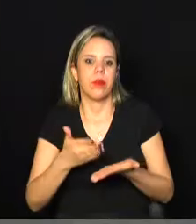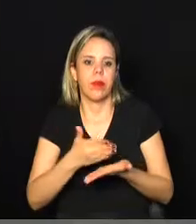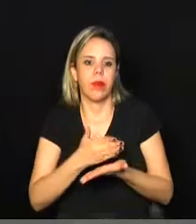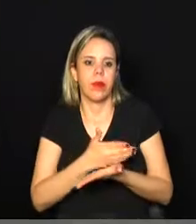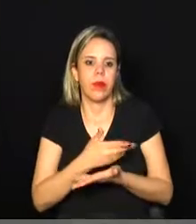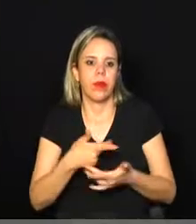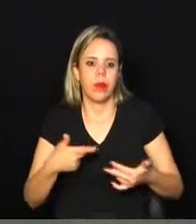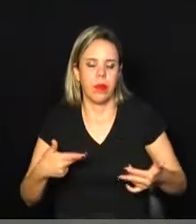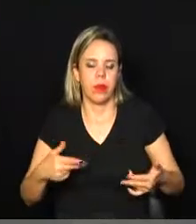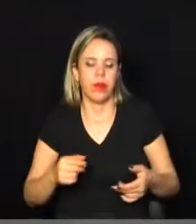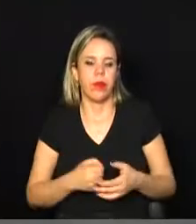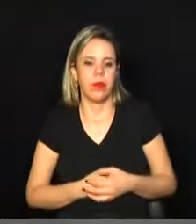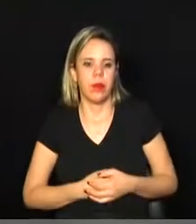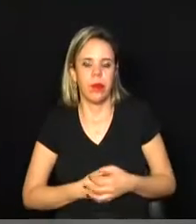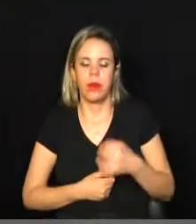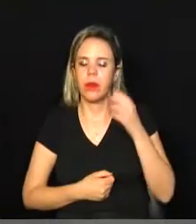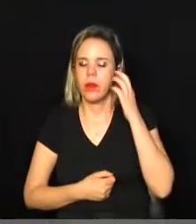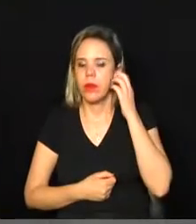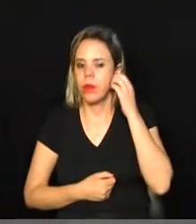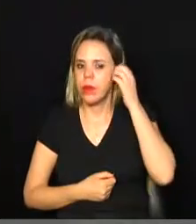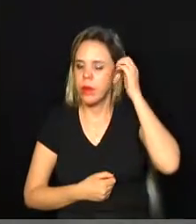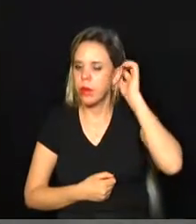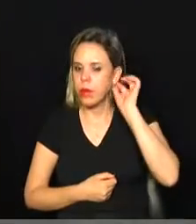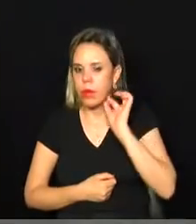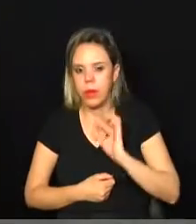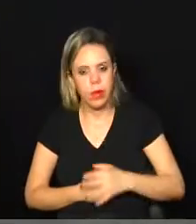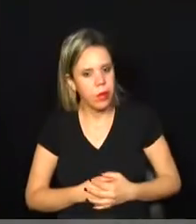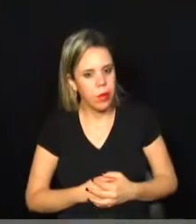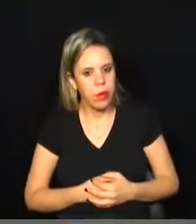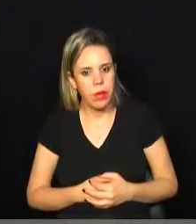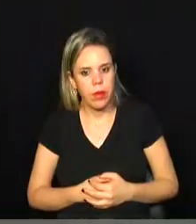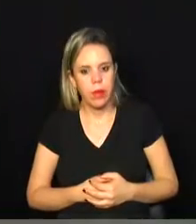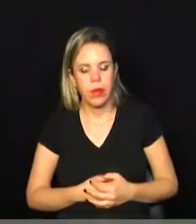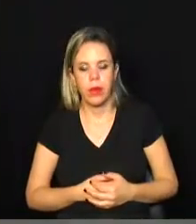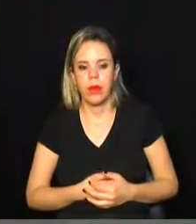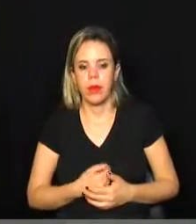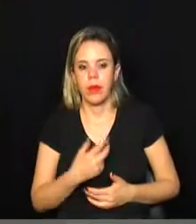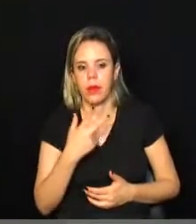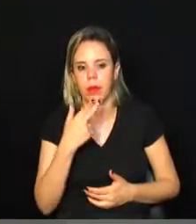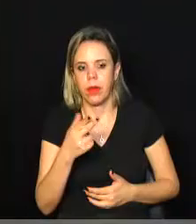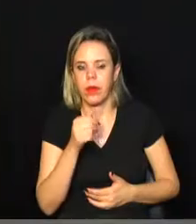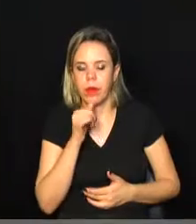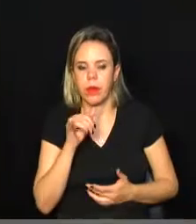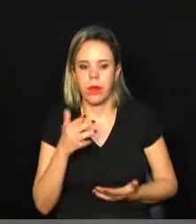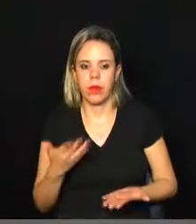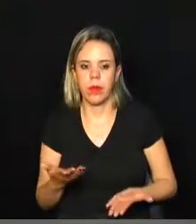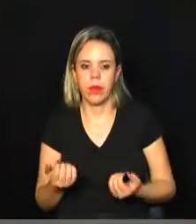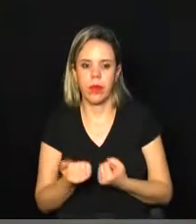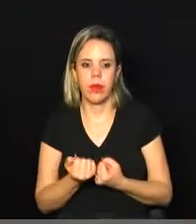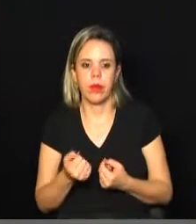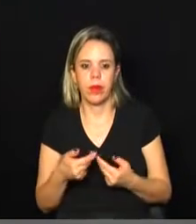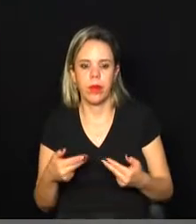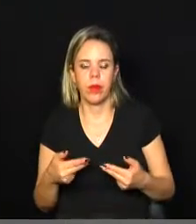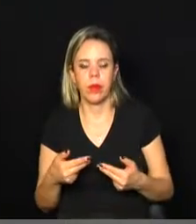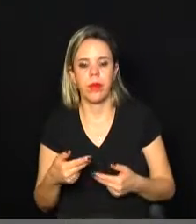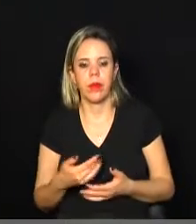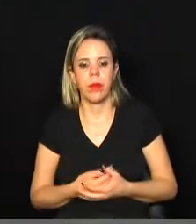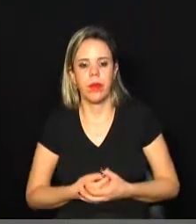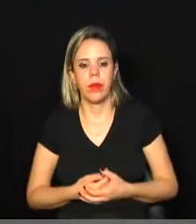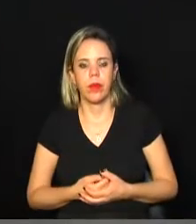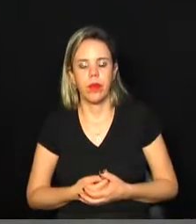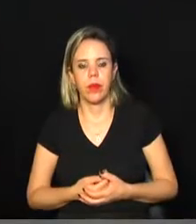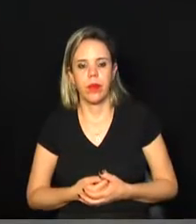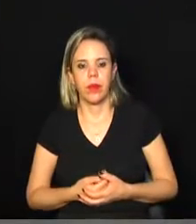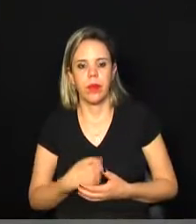e dá outras providências é bom com o parecer exarado favorável pelo Senhor